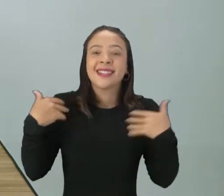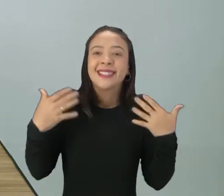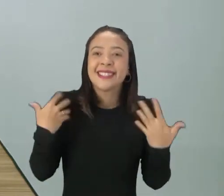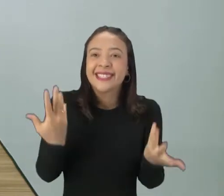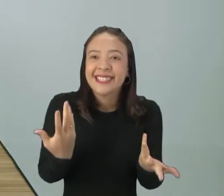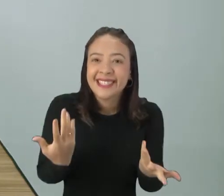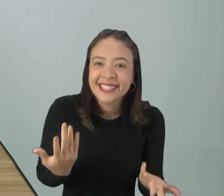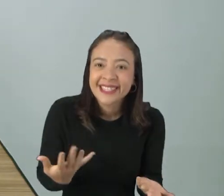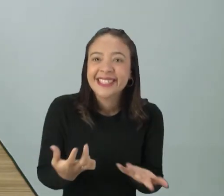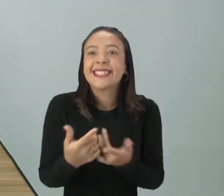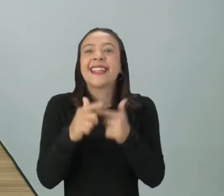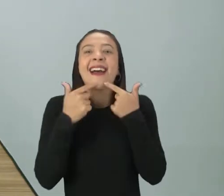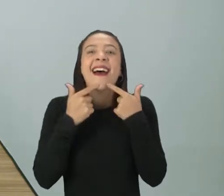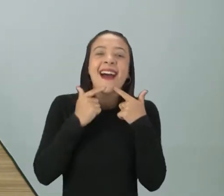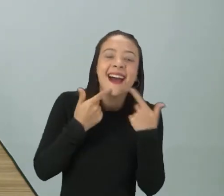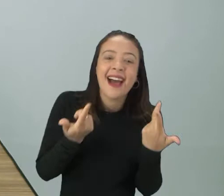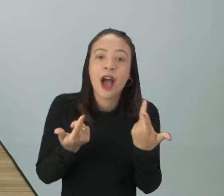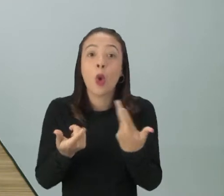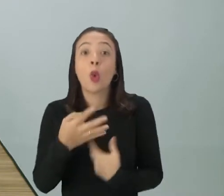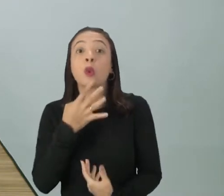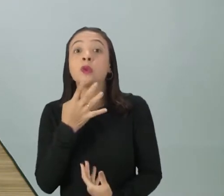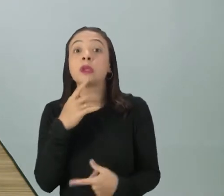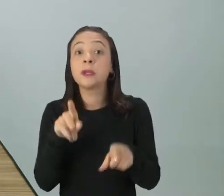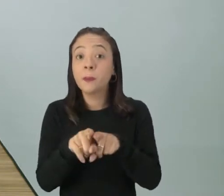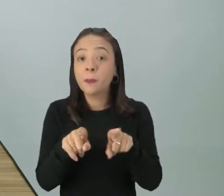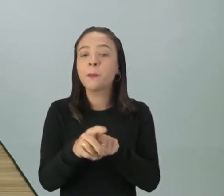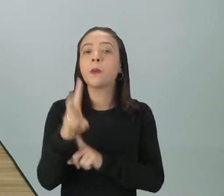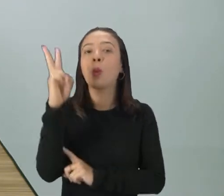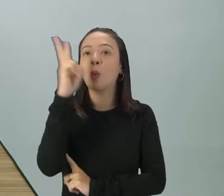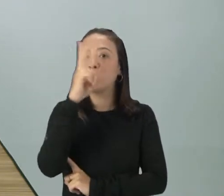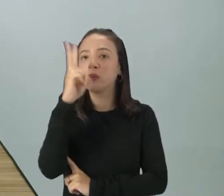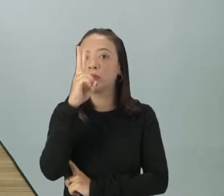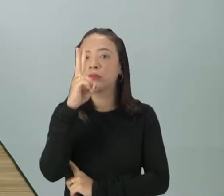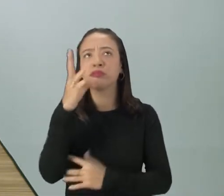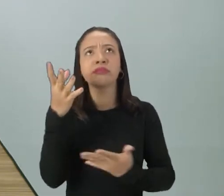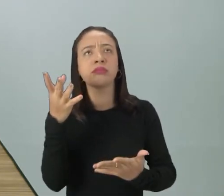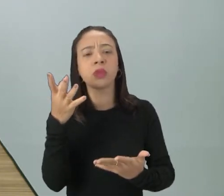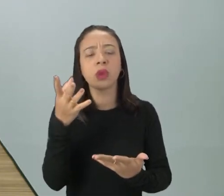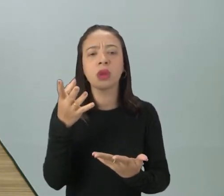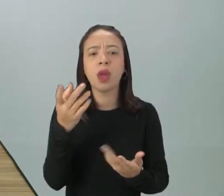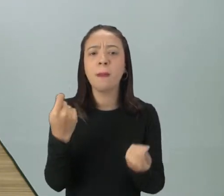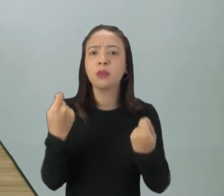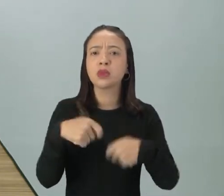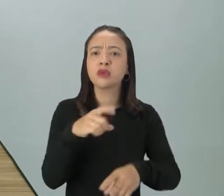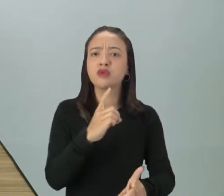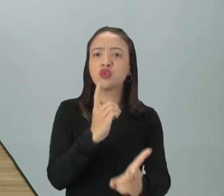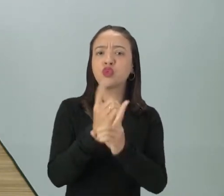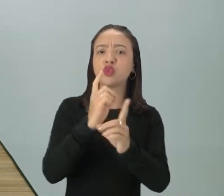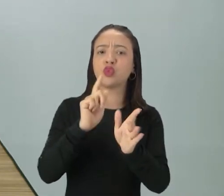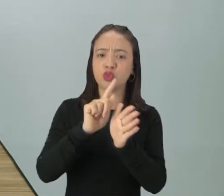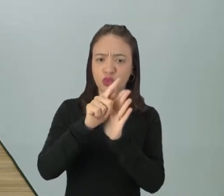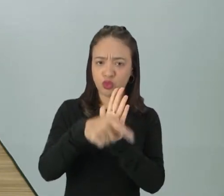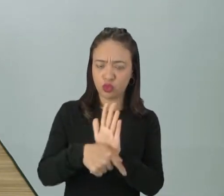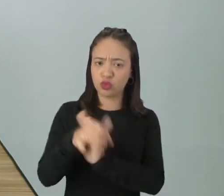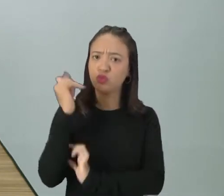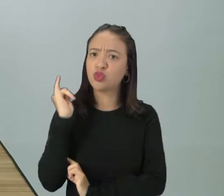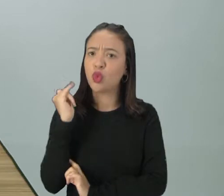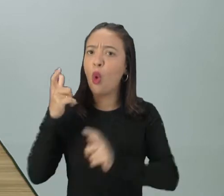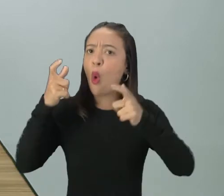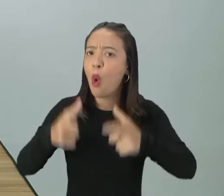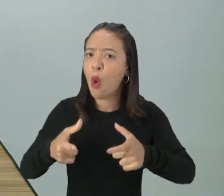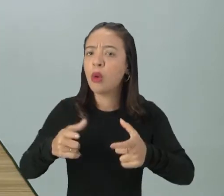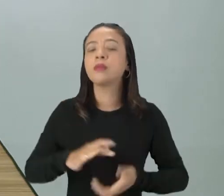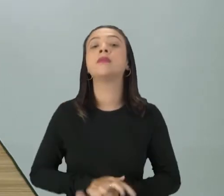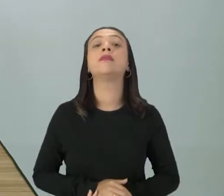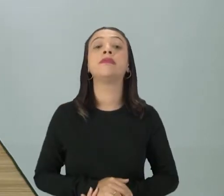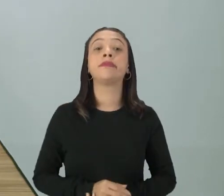uma história. Muito bem. Onde nós podemos encontrar esse gênero? Em livros de